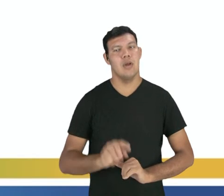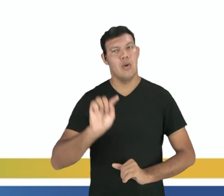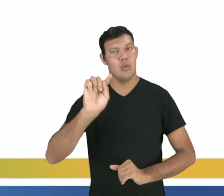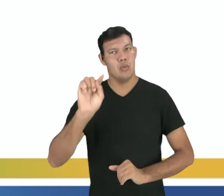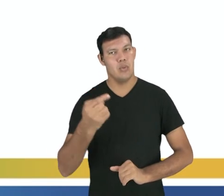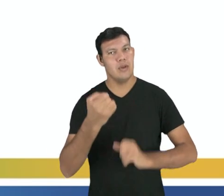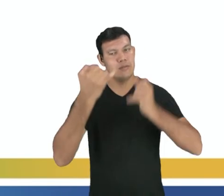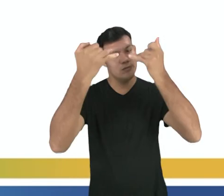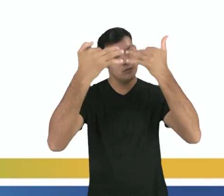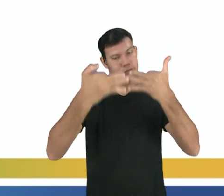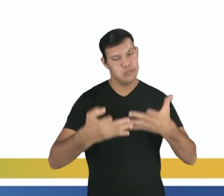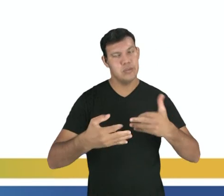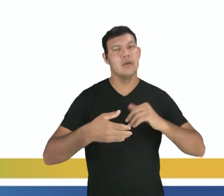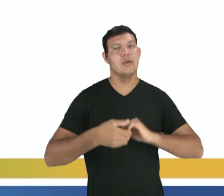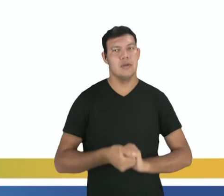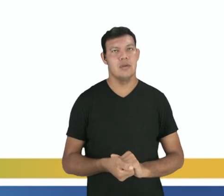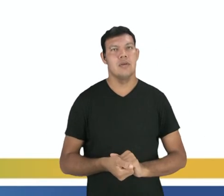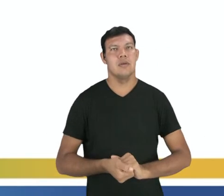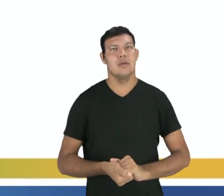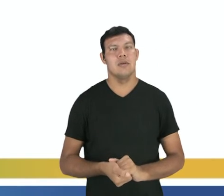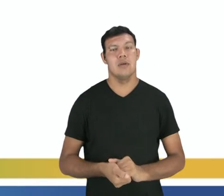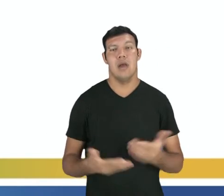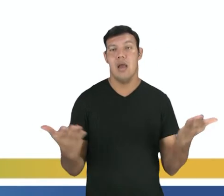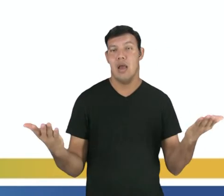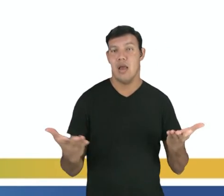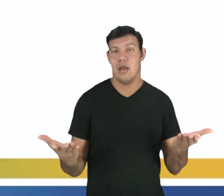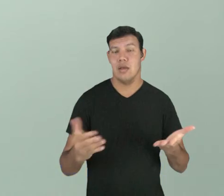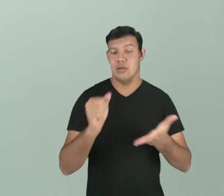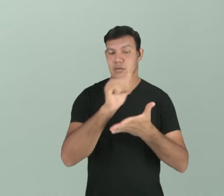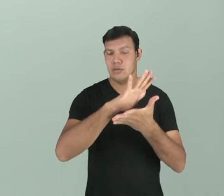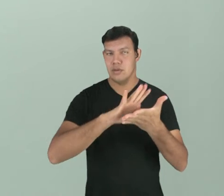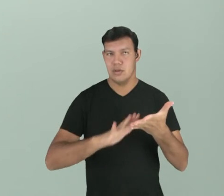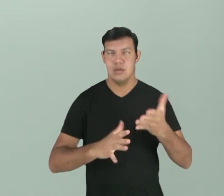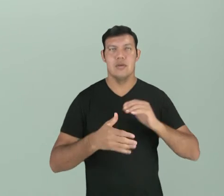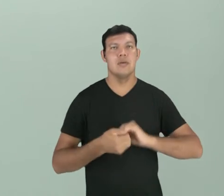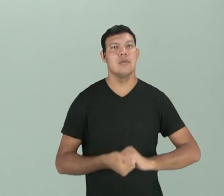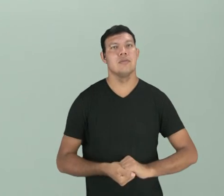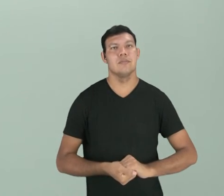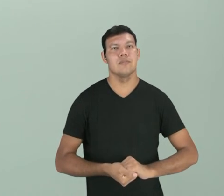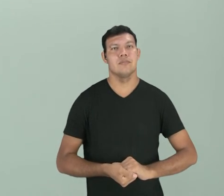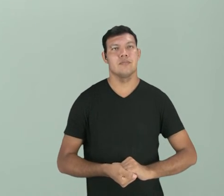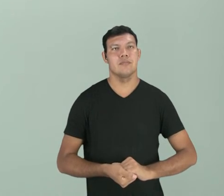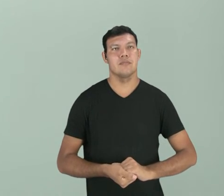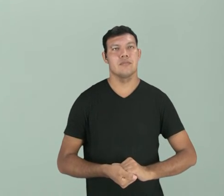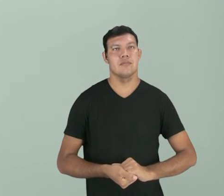a explicação sobre isso, tá? Nosso exercitando do dia.